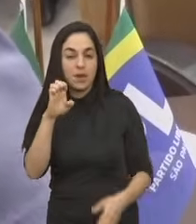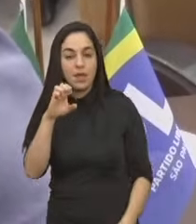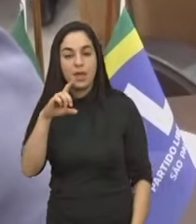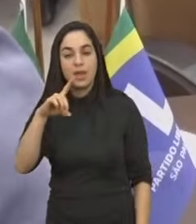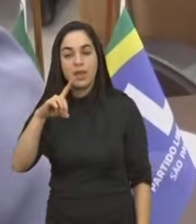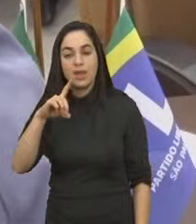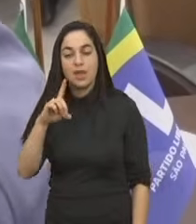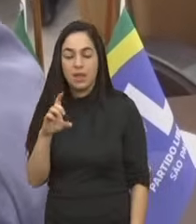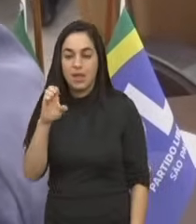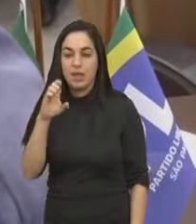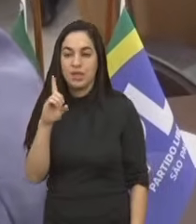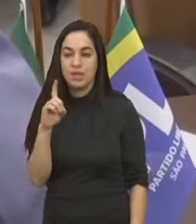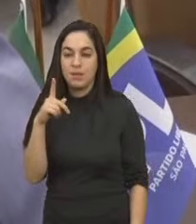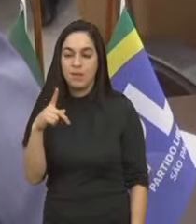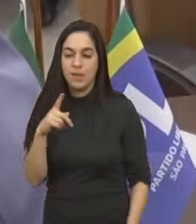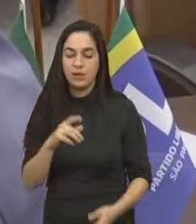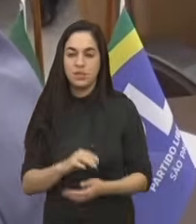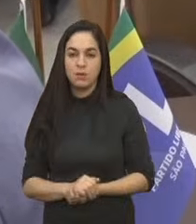Aqui está a foto.